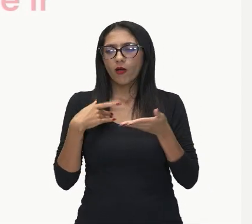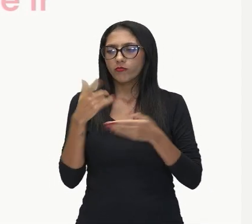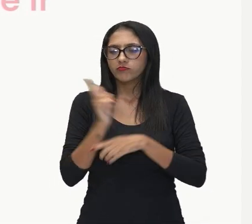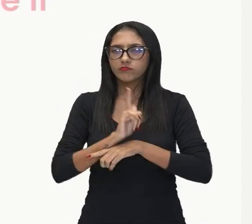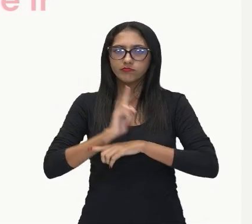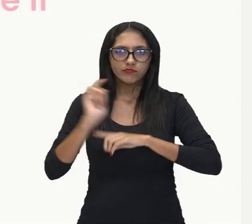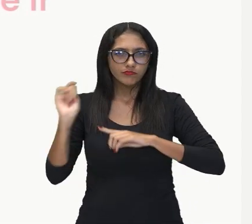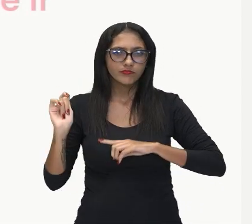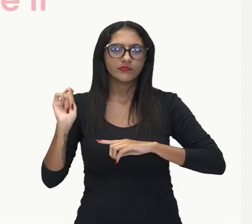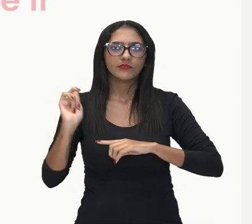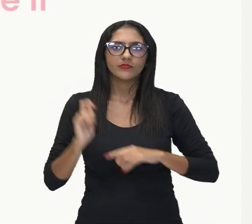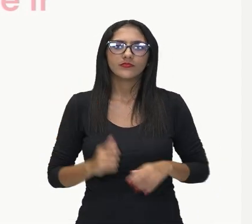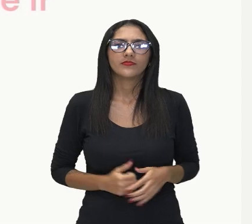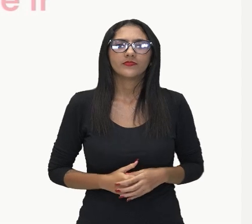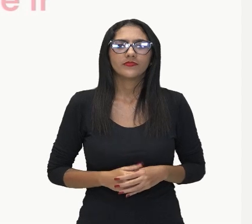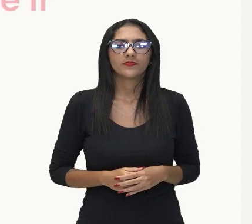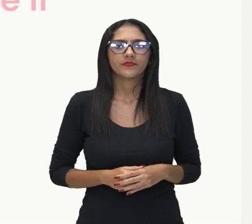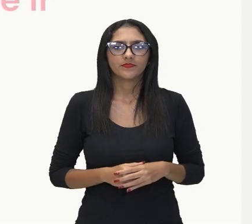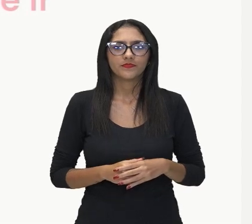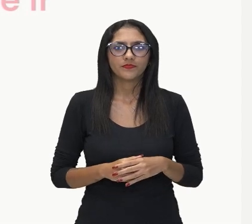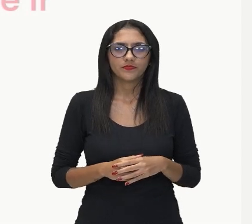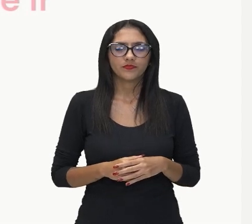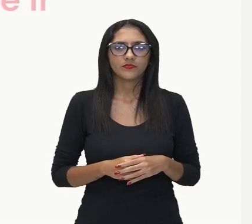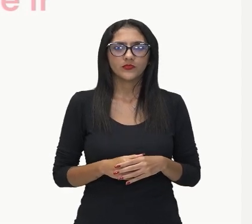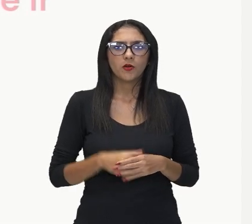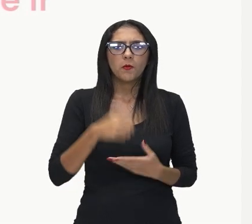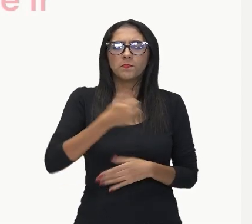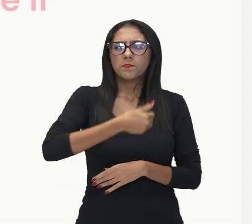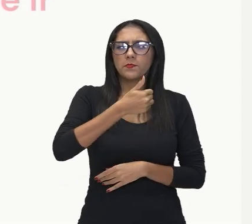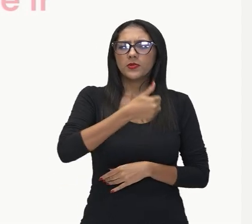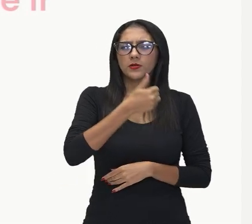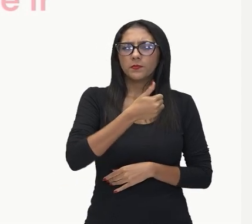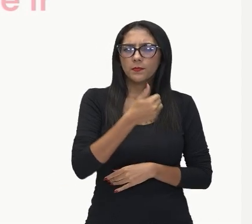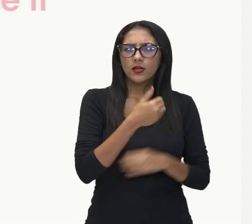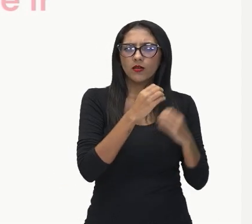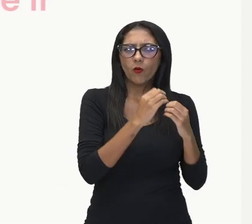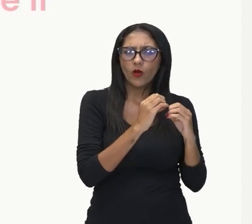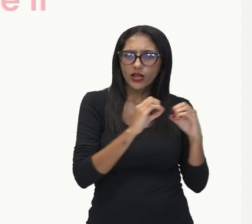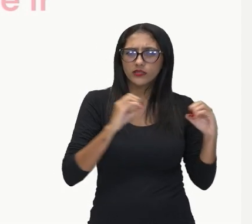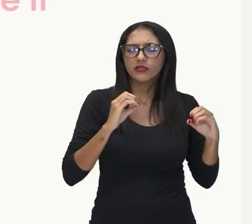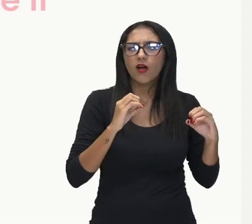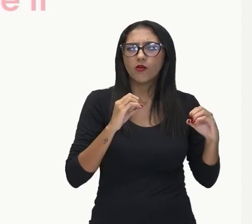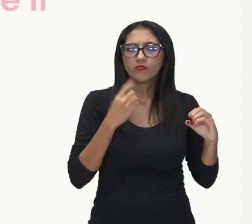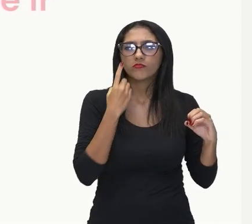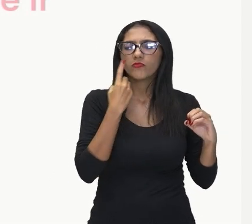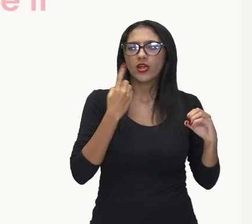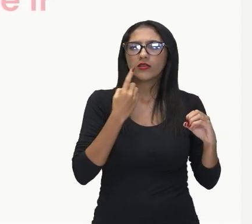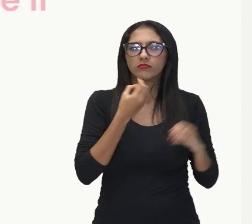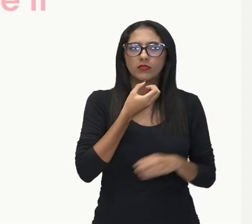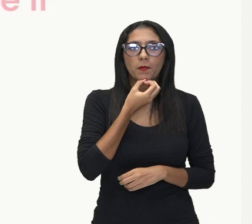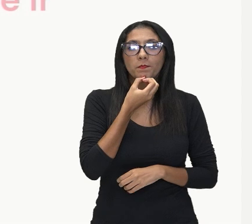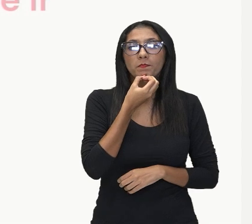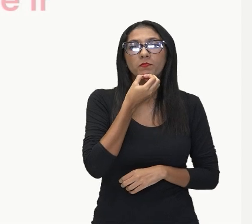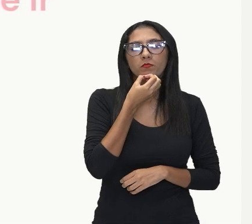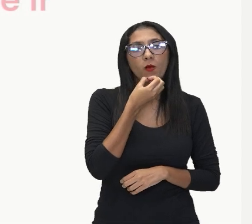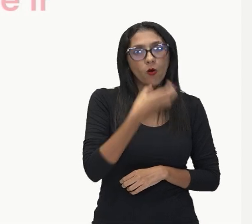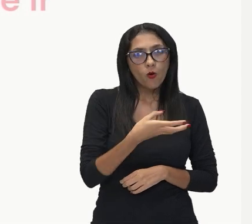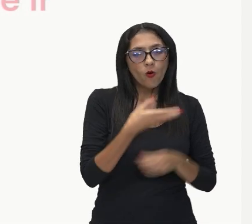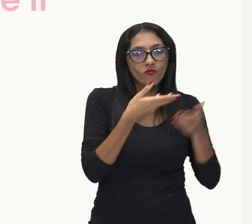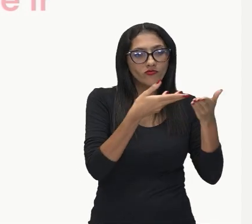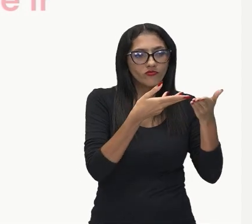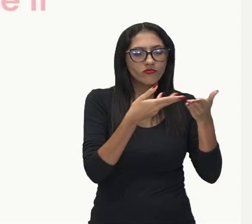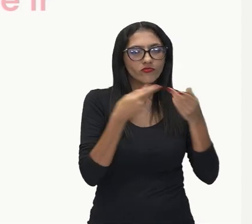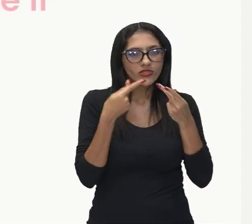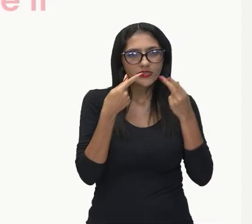observem, a nossa primeira oração foi bom visitá-lo, Caramujo, com o verbo visitar. E a nossa